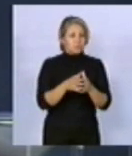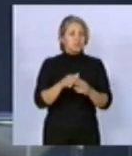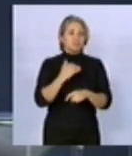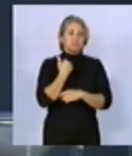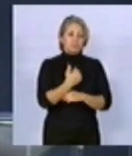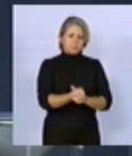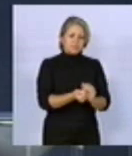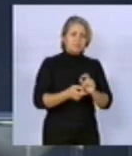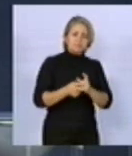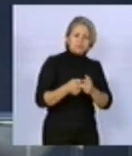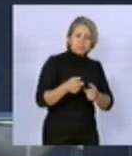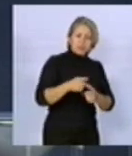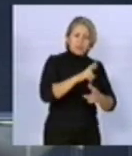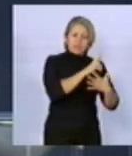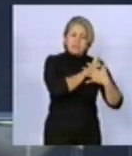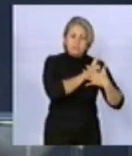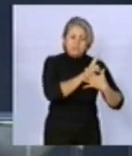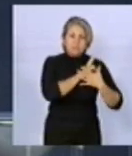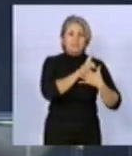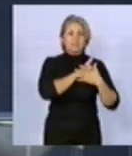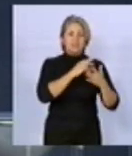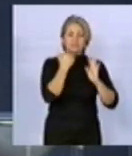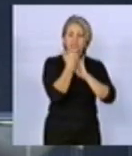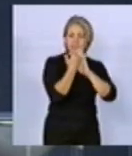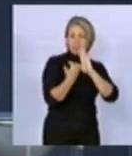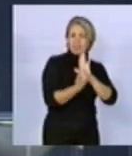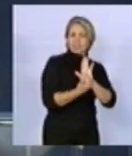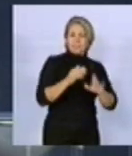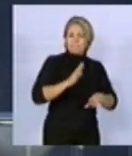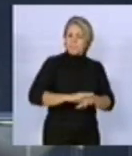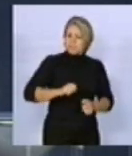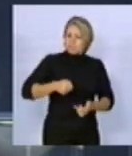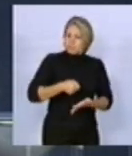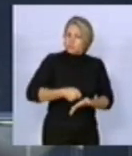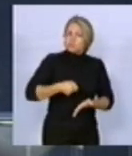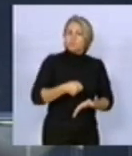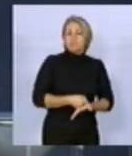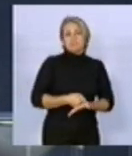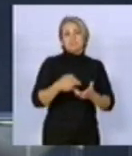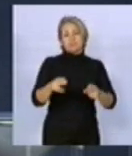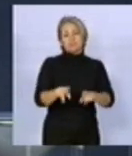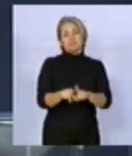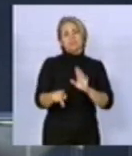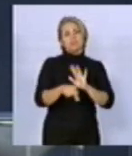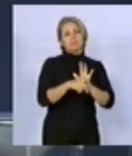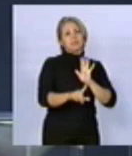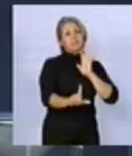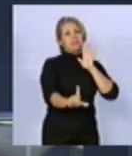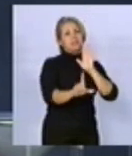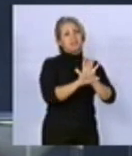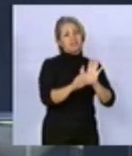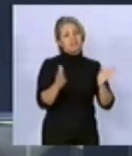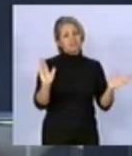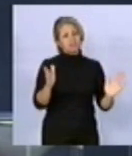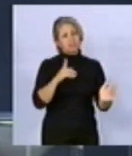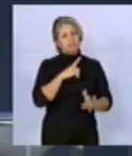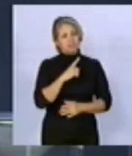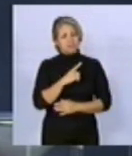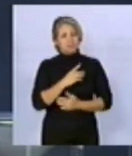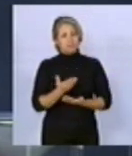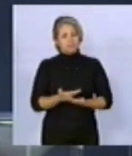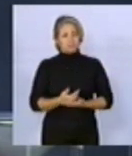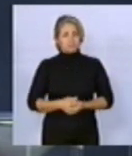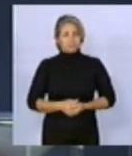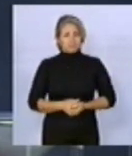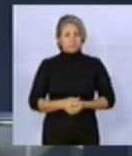mesmo responsabilidades e regras ainda mais duras do que a própria legislação vigente então